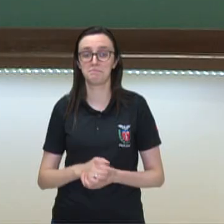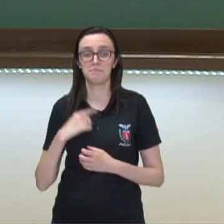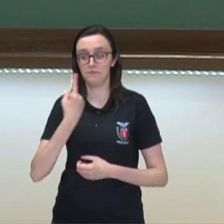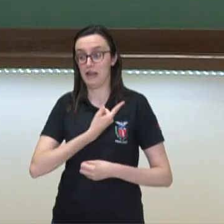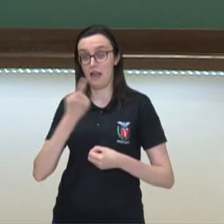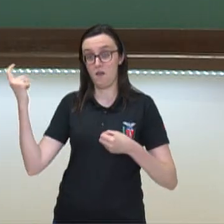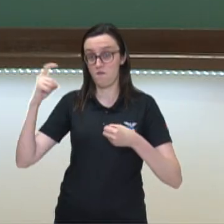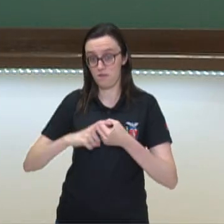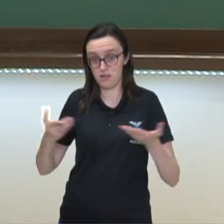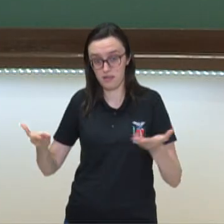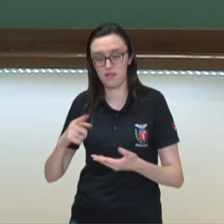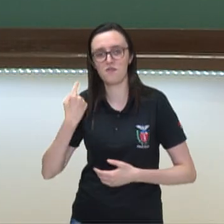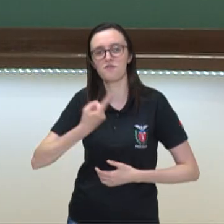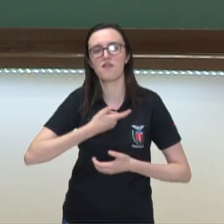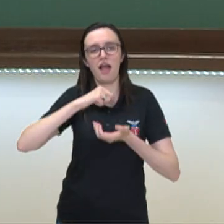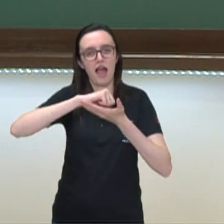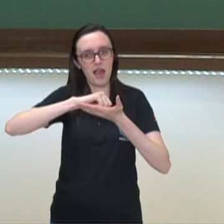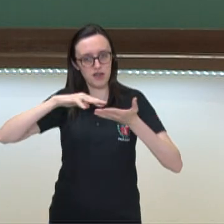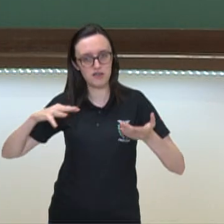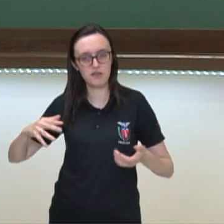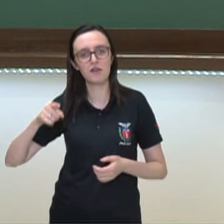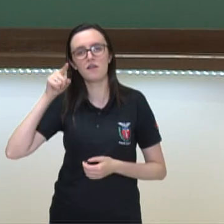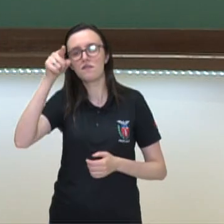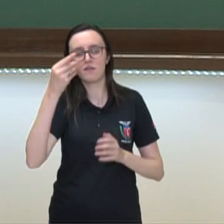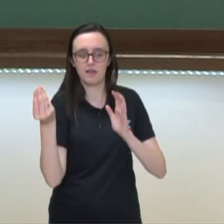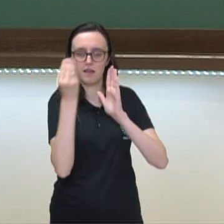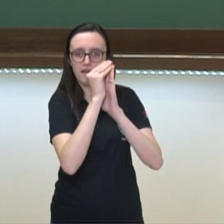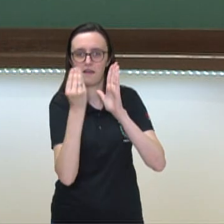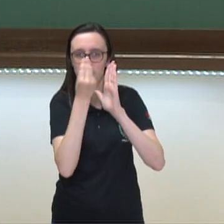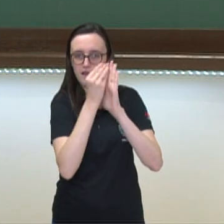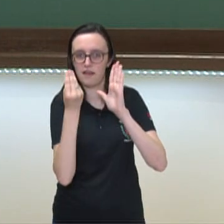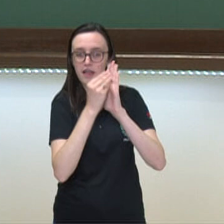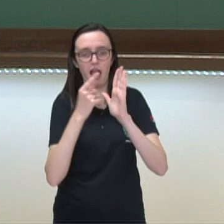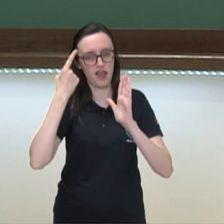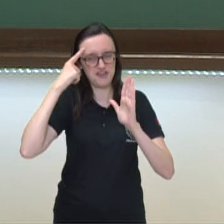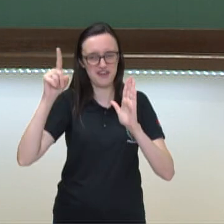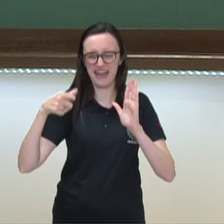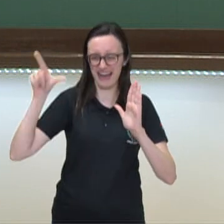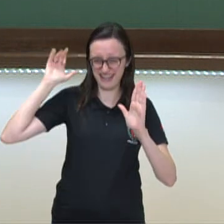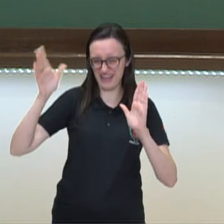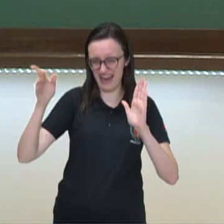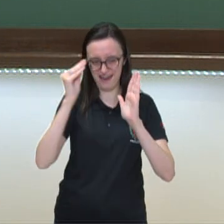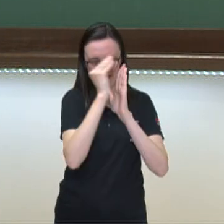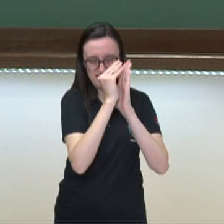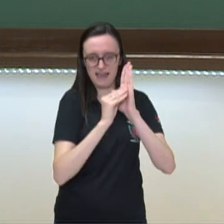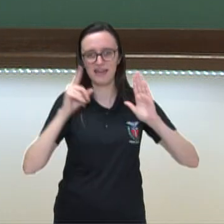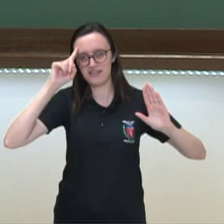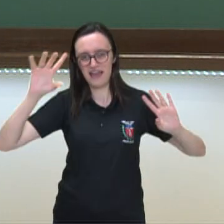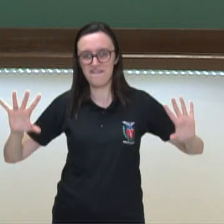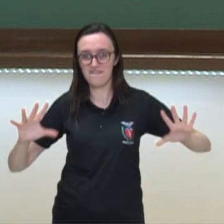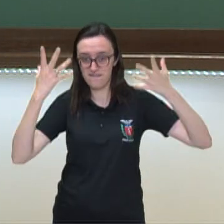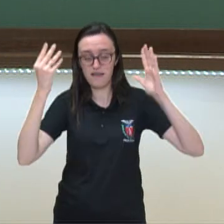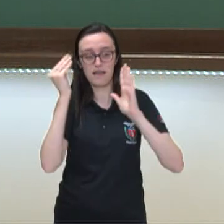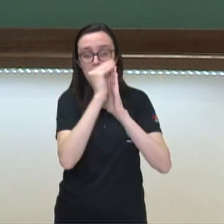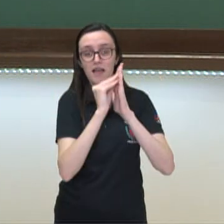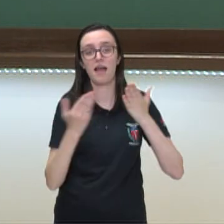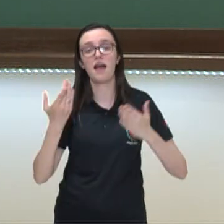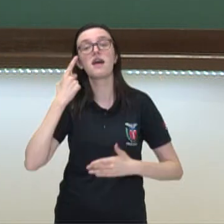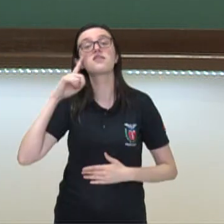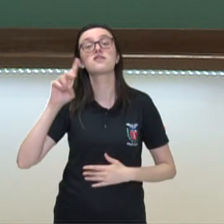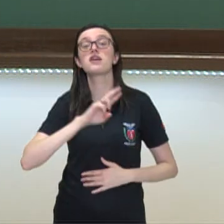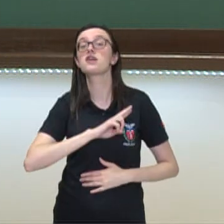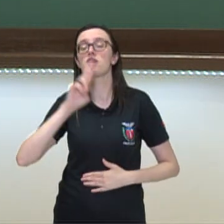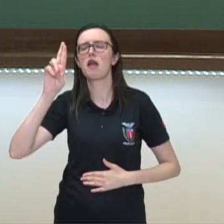Voltamos com a nossa atividade, onde você marcou nas datas que você tinha marcado anteriormente, comemorativas, os dias religiosos